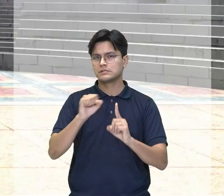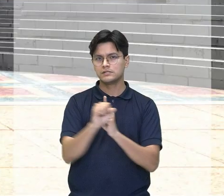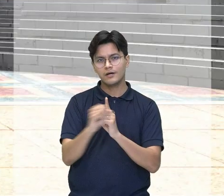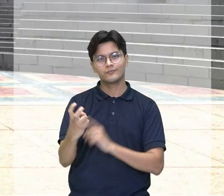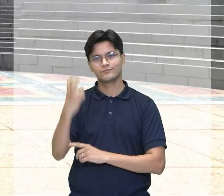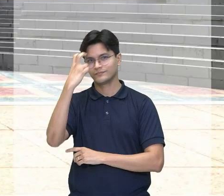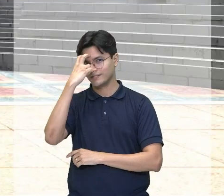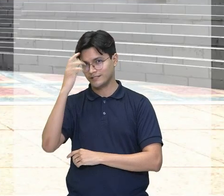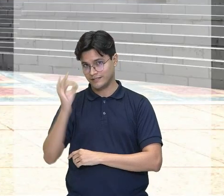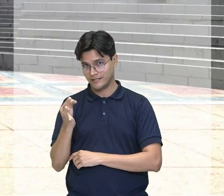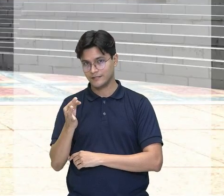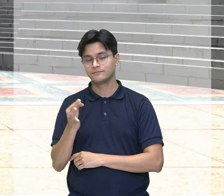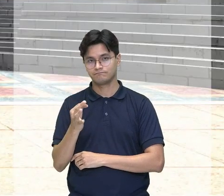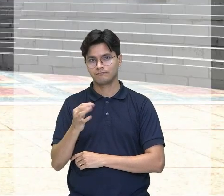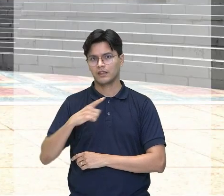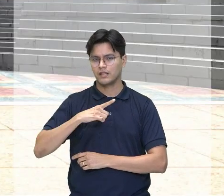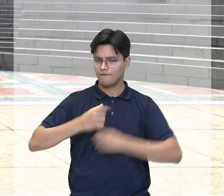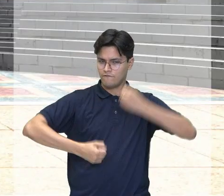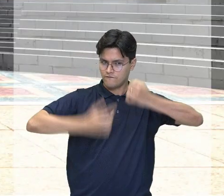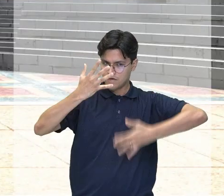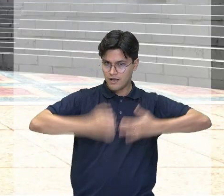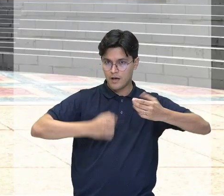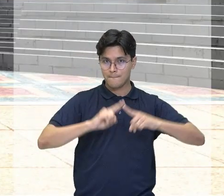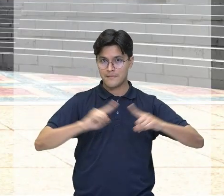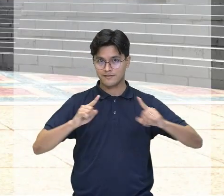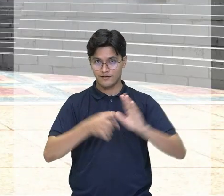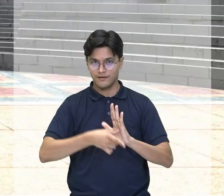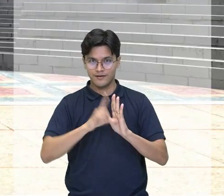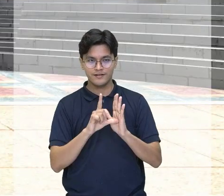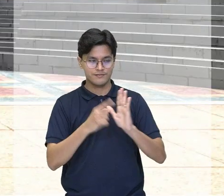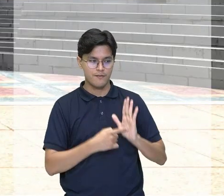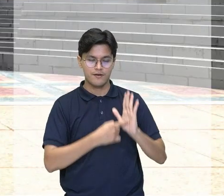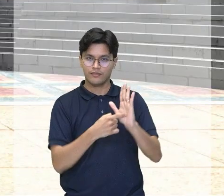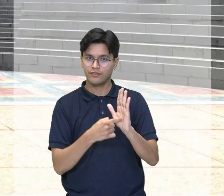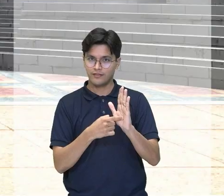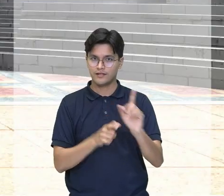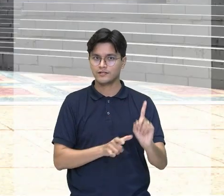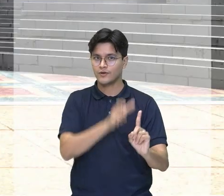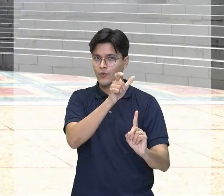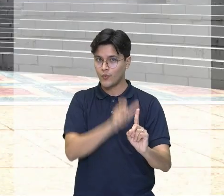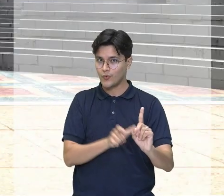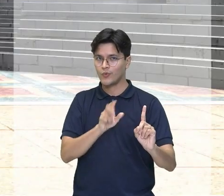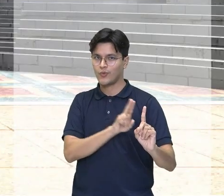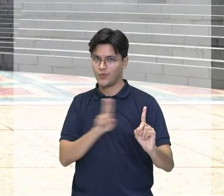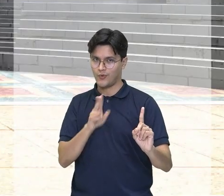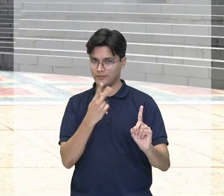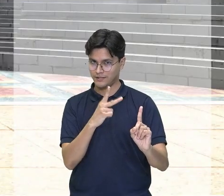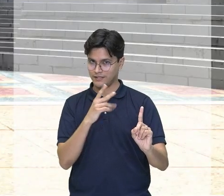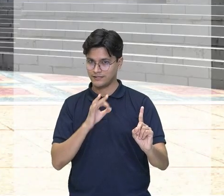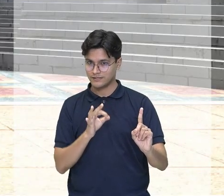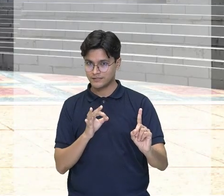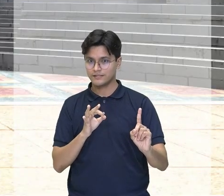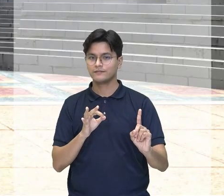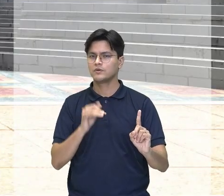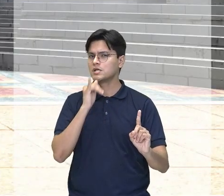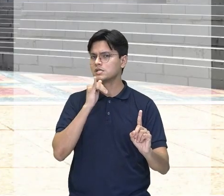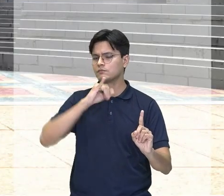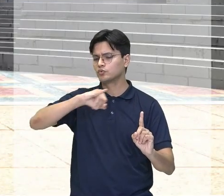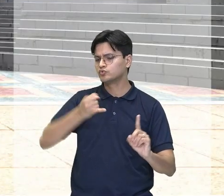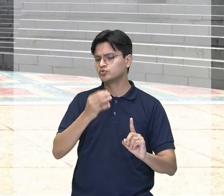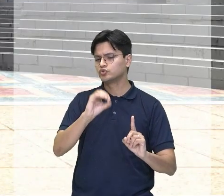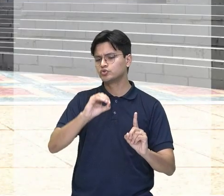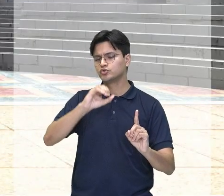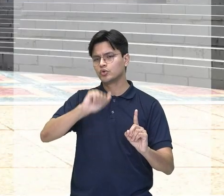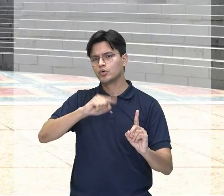da personagem antes da fala. Esse texto ele vai vir ali, né, com o nome do personagem João. Aí nós